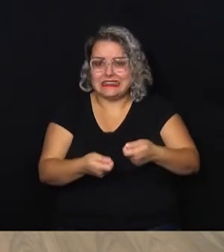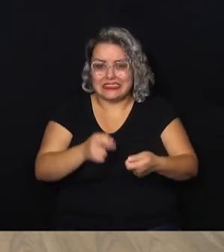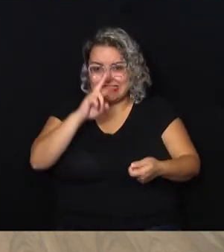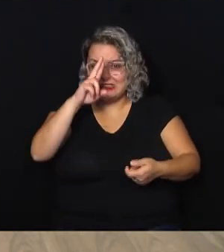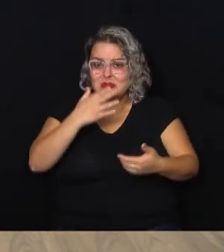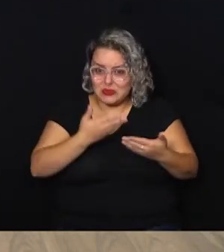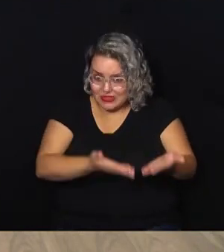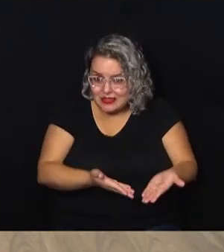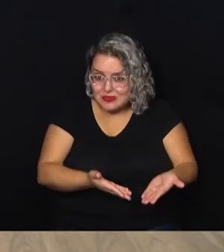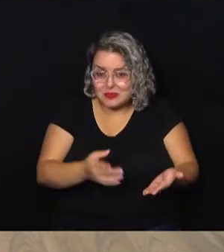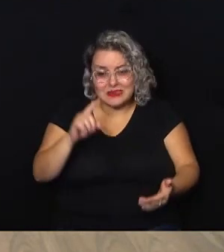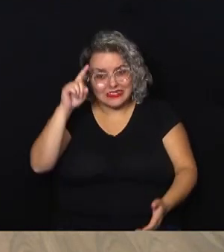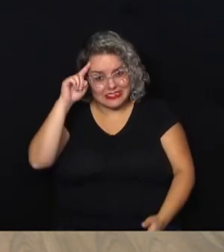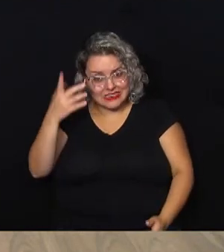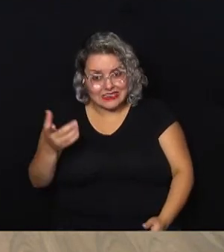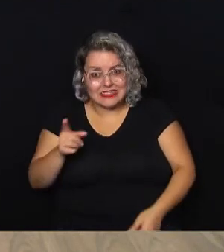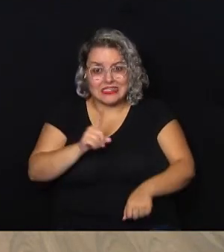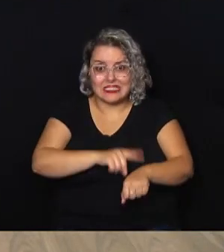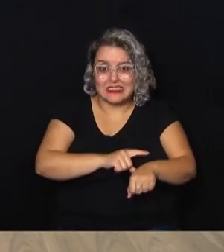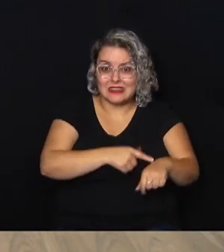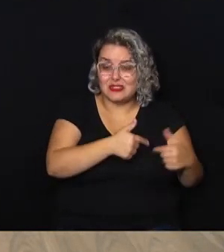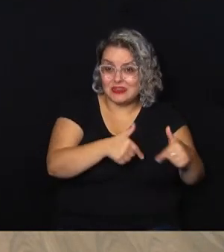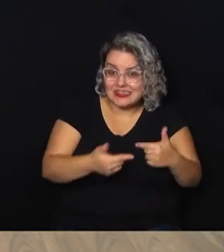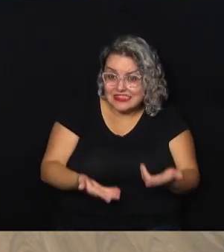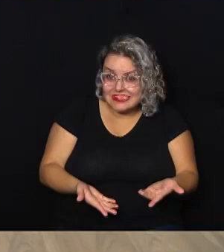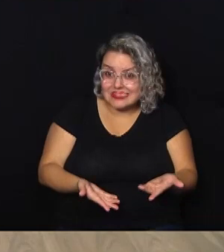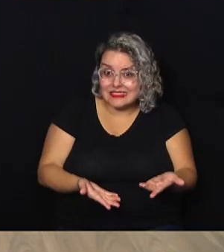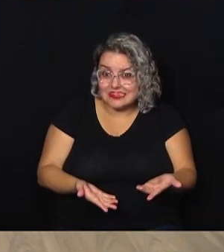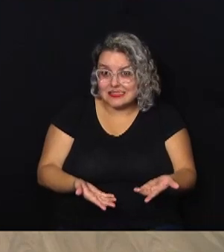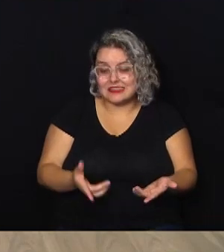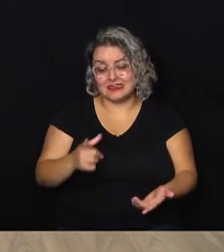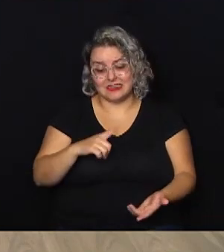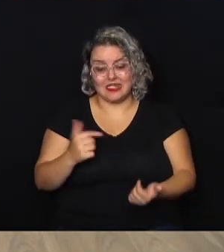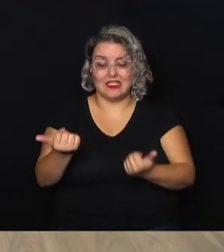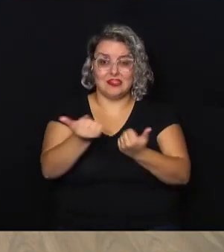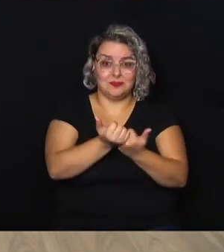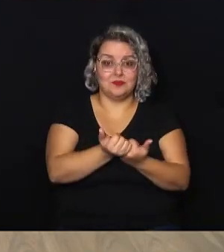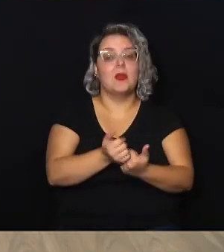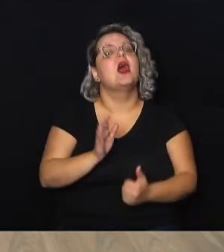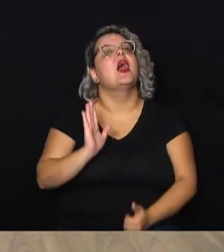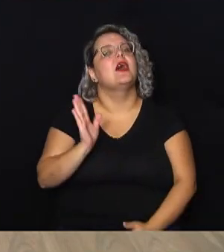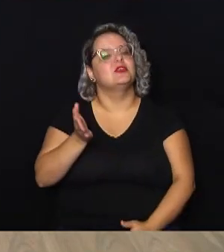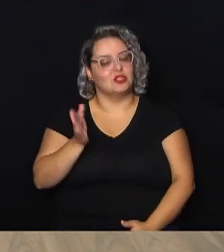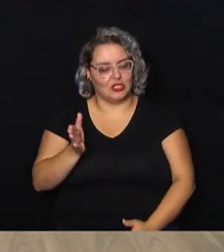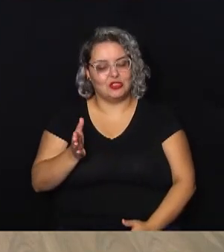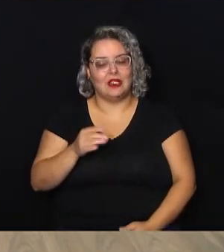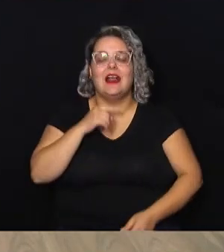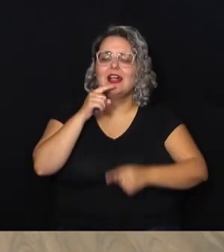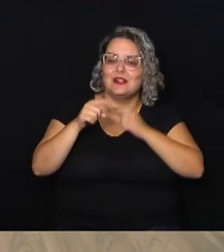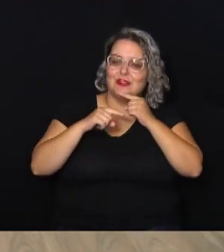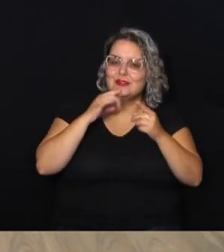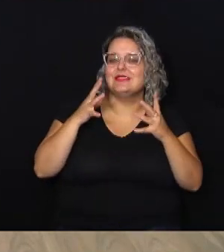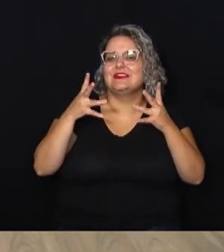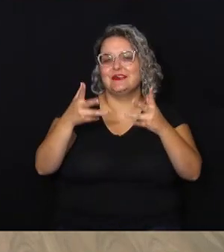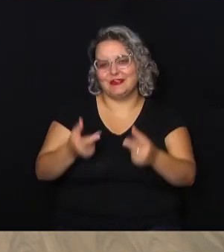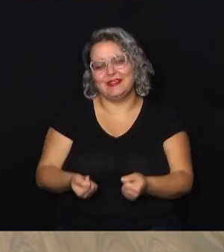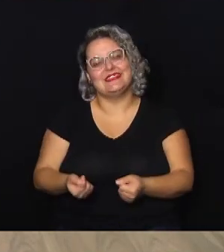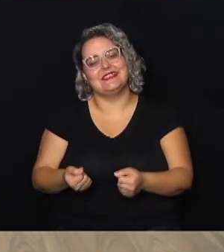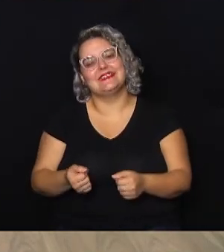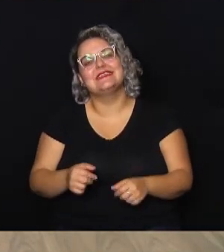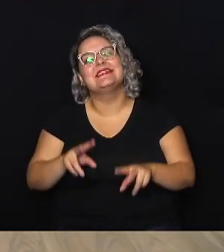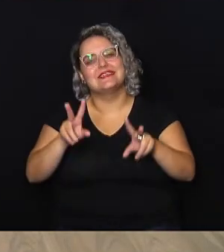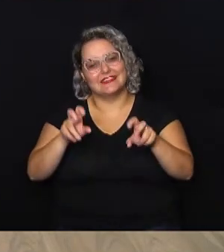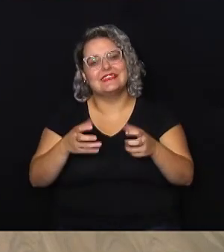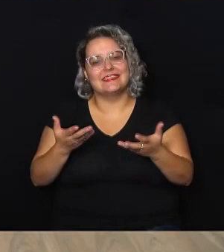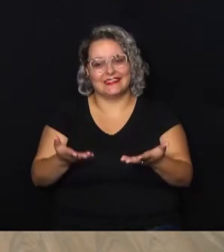sobre esses dias, sobre as horas trabalhadas, a compensação? Já a gente vai tirar todas as dúvidas sobre este